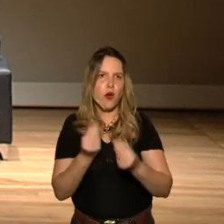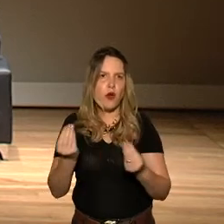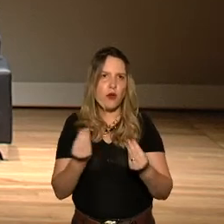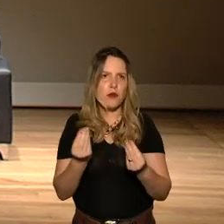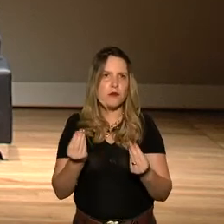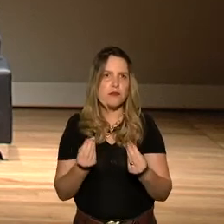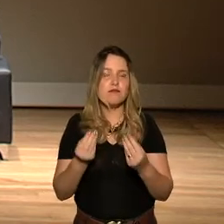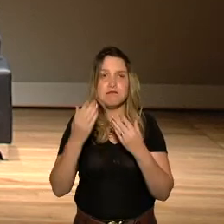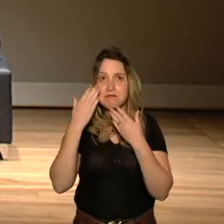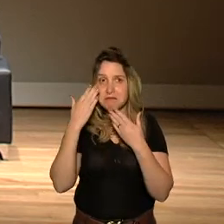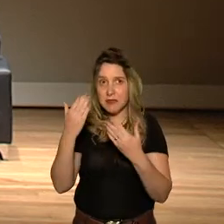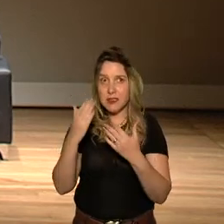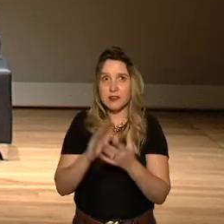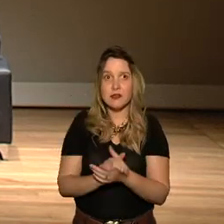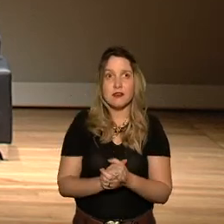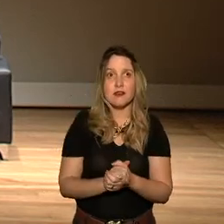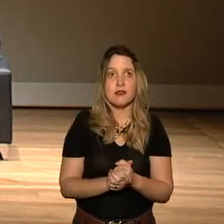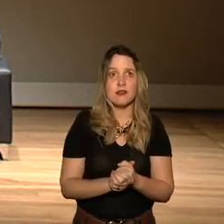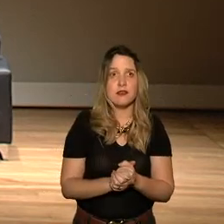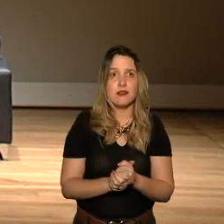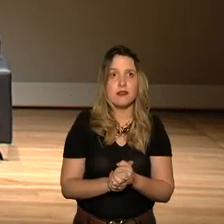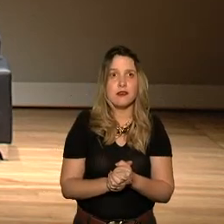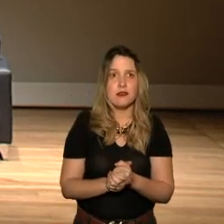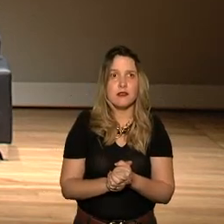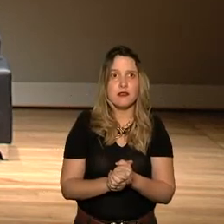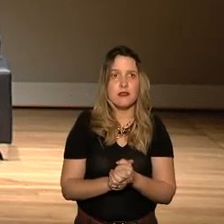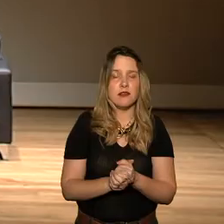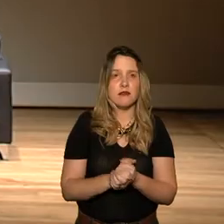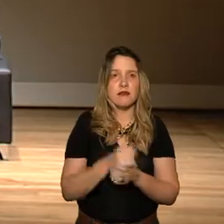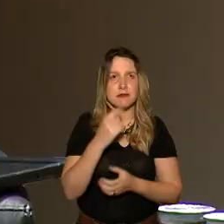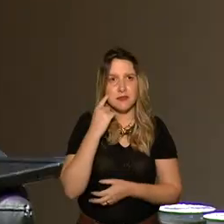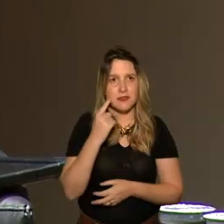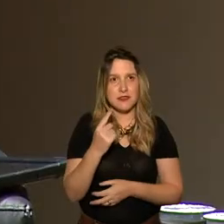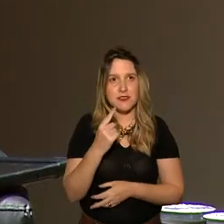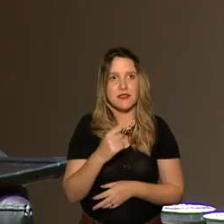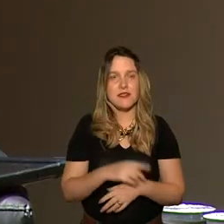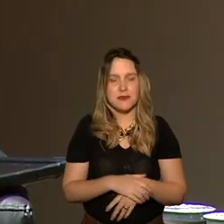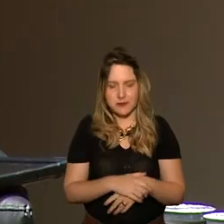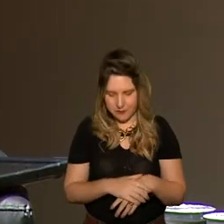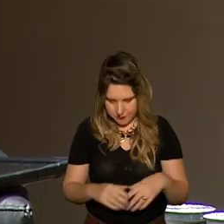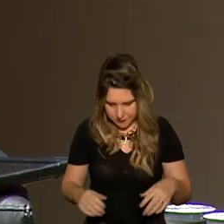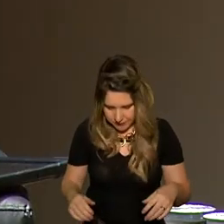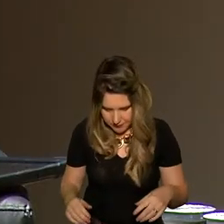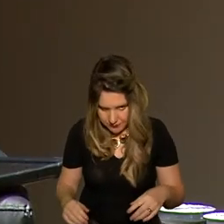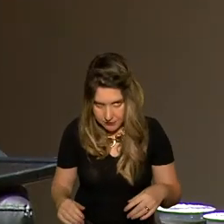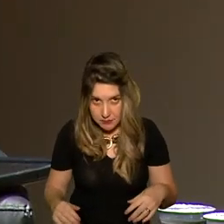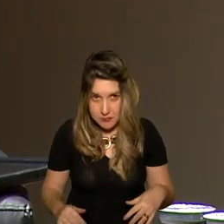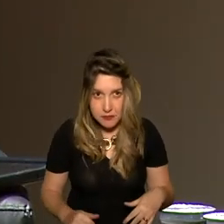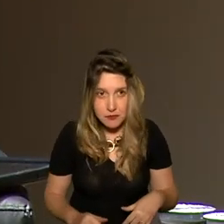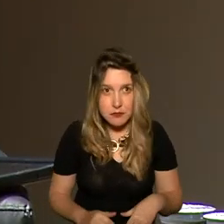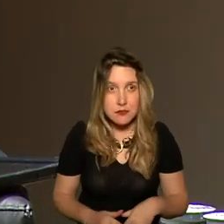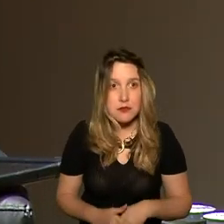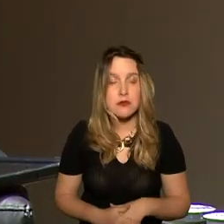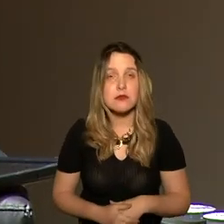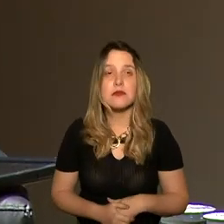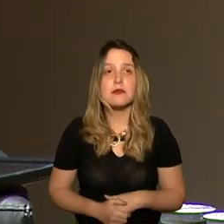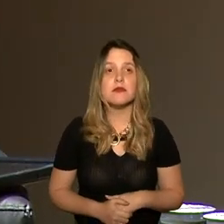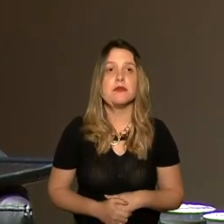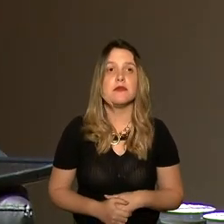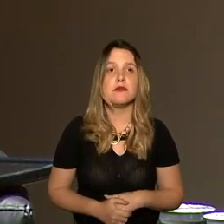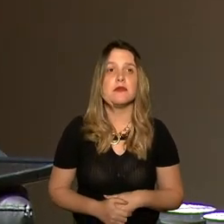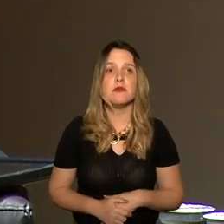muito obrigada é importante né porque a gente vive no Brasil com muitos desafios dentro das escolas dentro